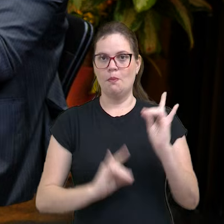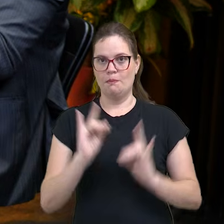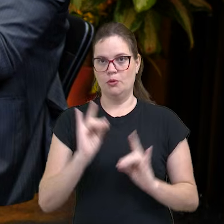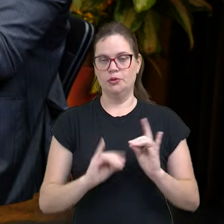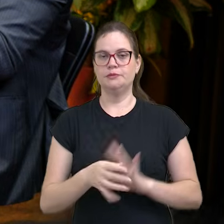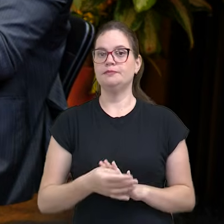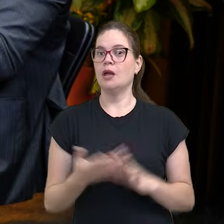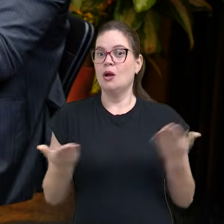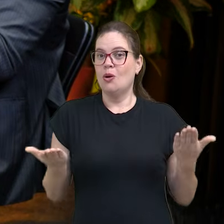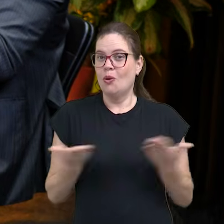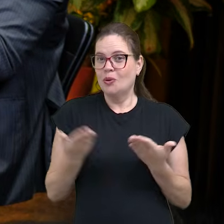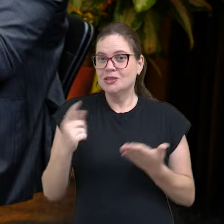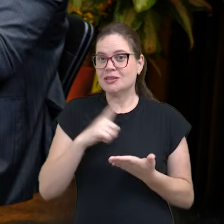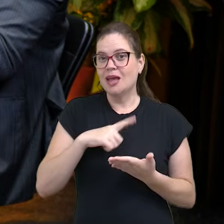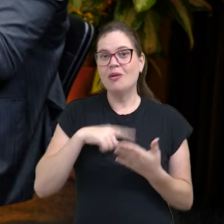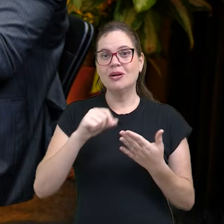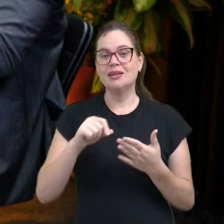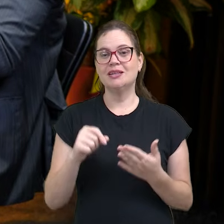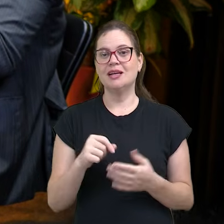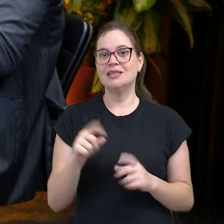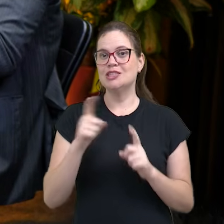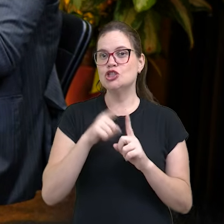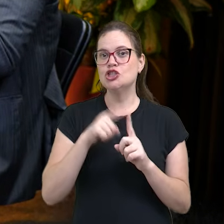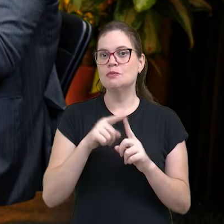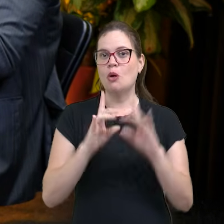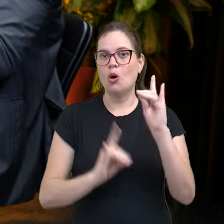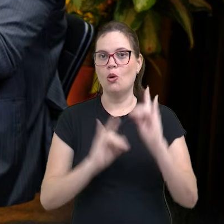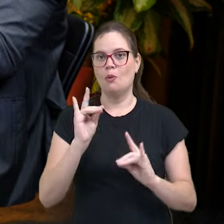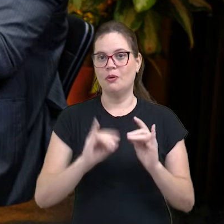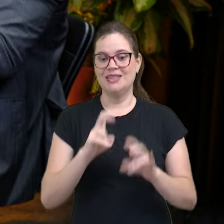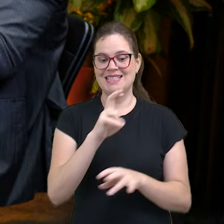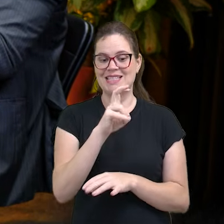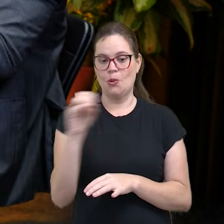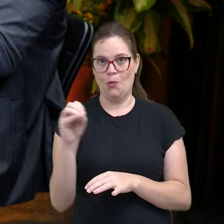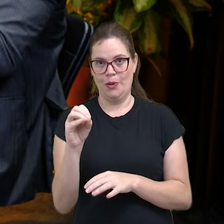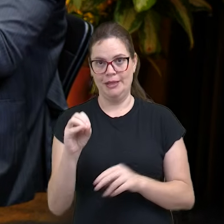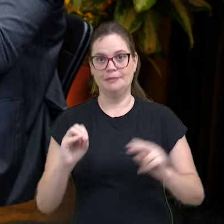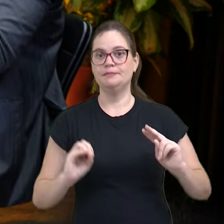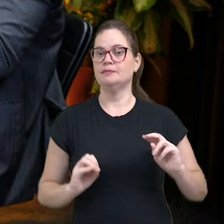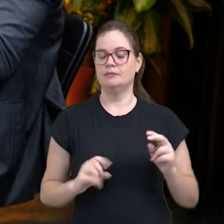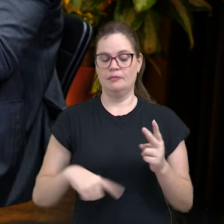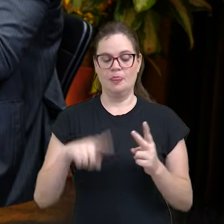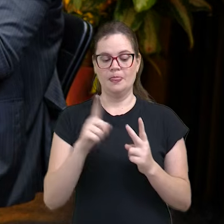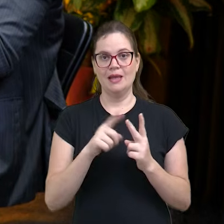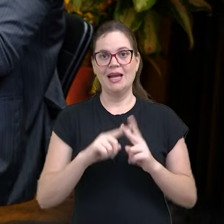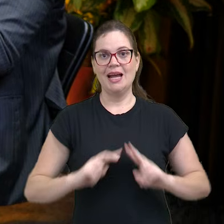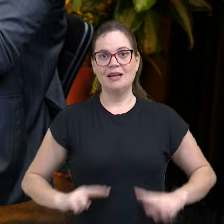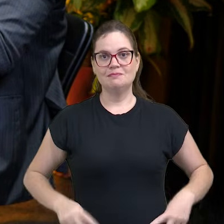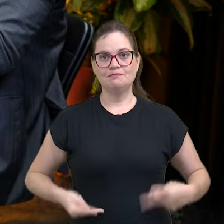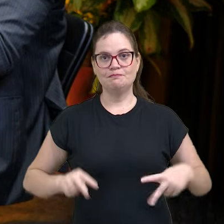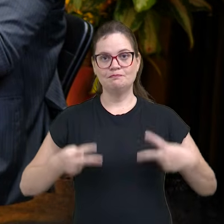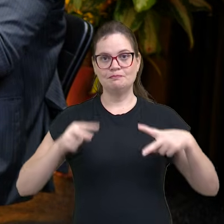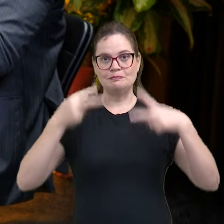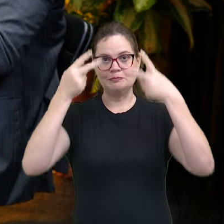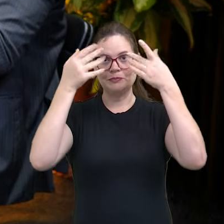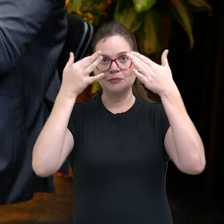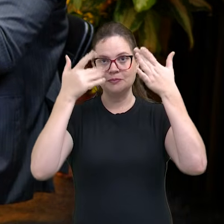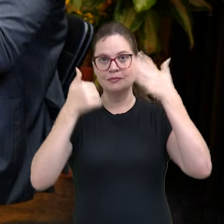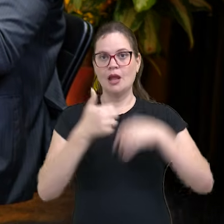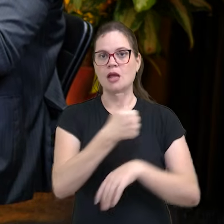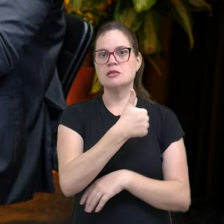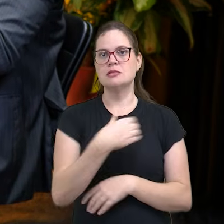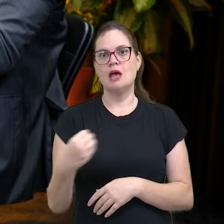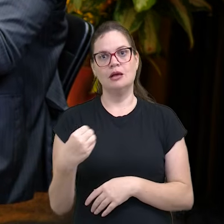você ter uma ideia, hoje nós temos aproximadamente 50 tipos de hormônios e 100 neurotransmissores. Então, nós estamos